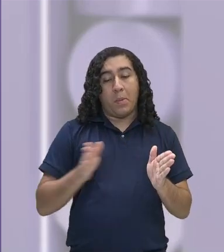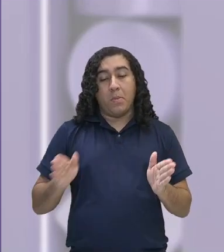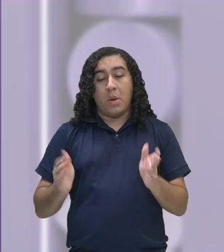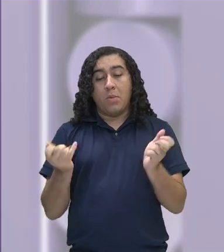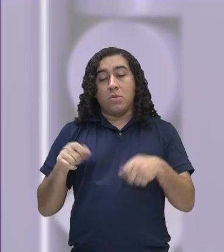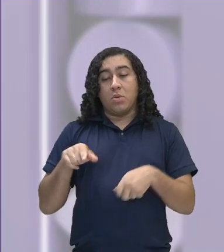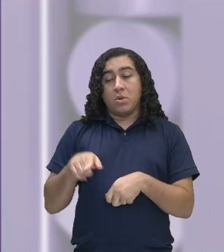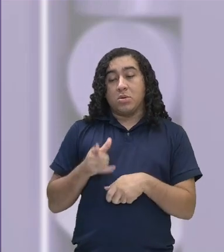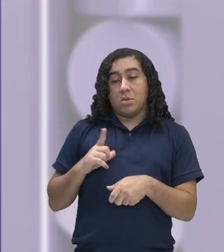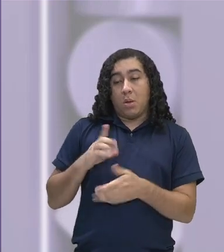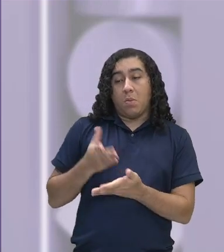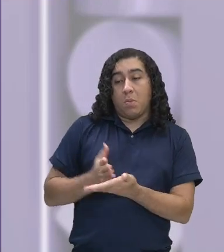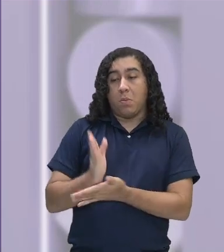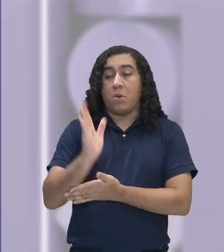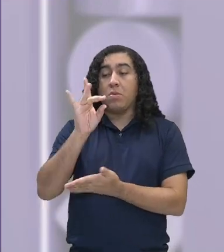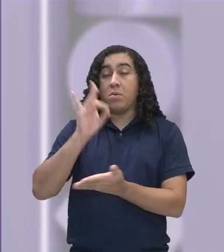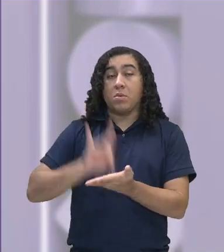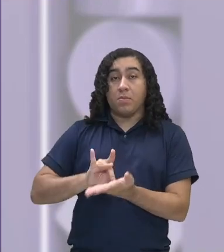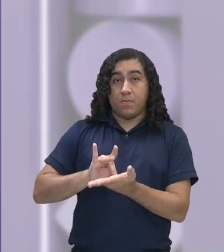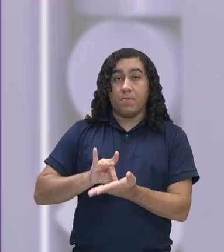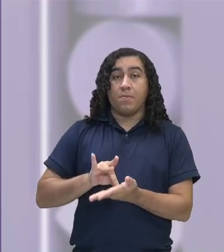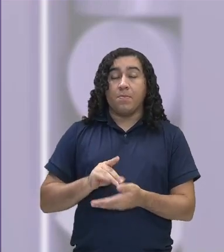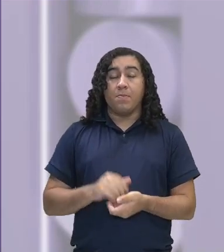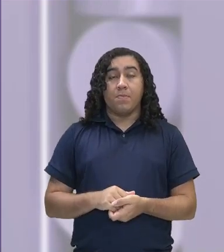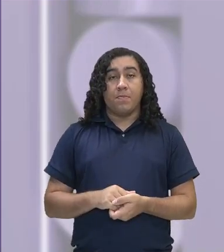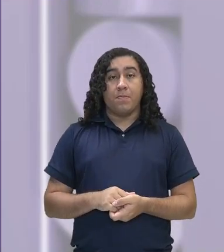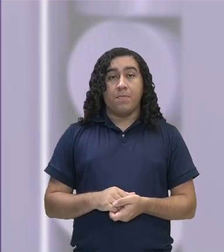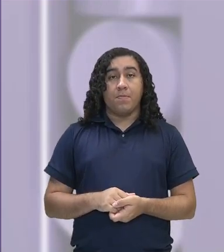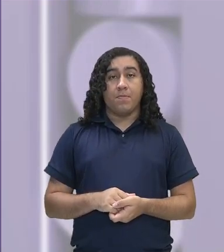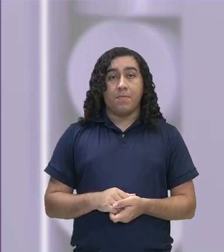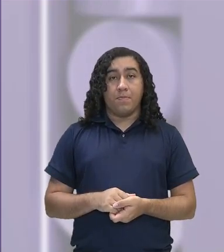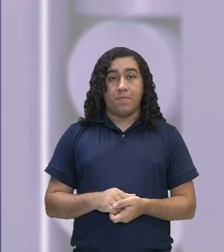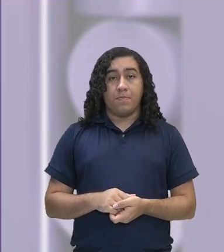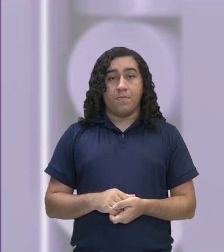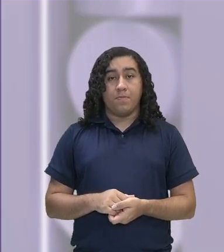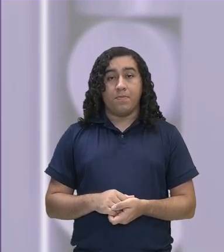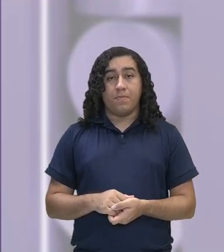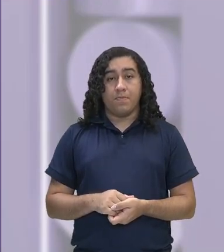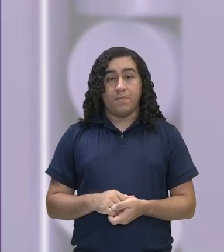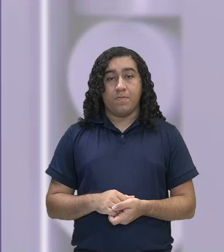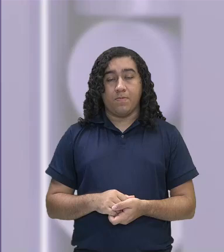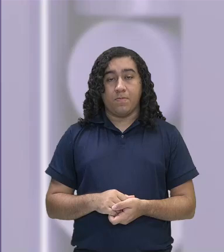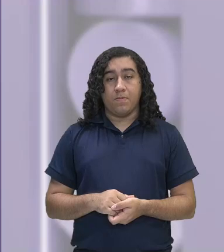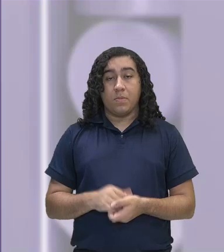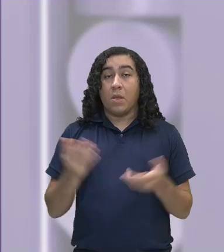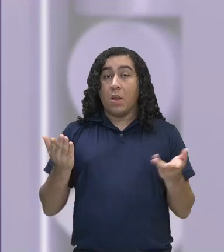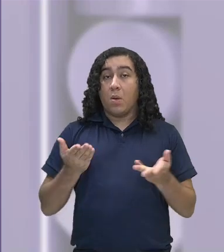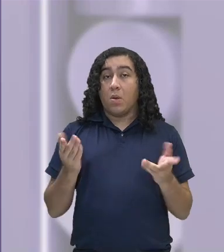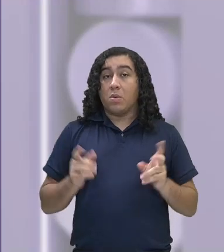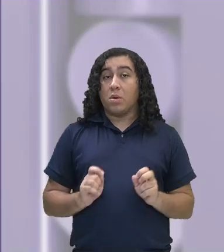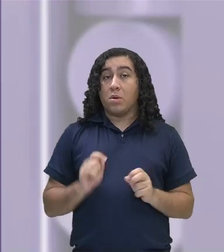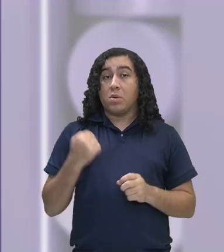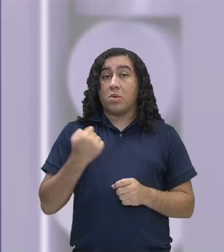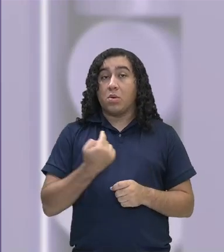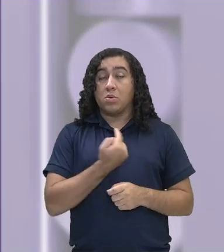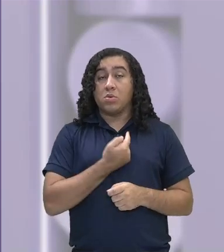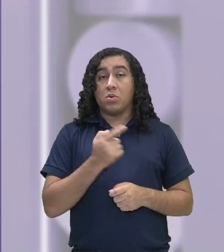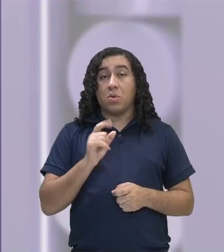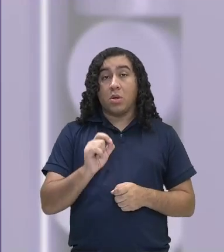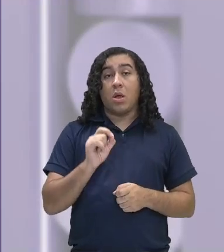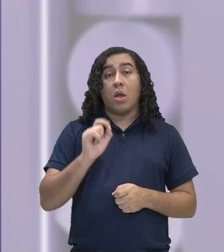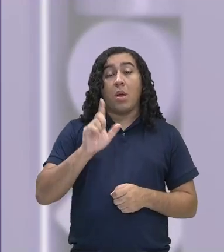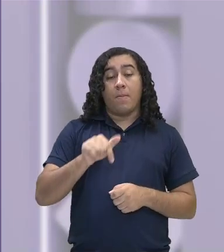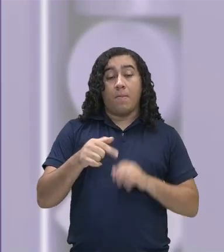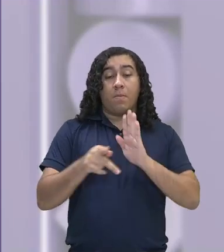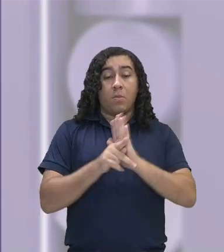considerado válido, verdadeiro, justo. Né? Então nós vimos aí os tipos de rito, mas agora vamos nos deter sobre os ritos